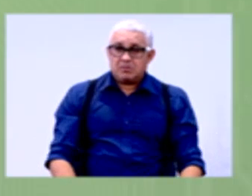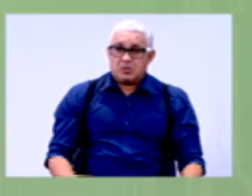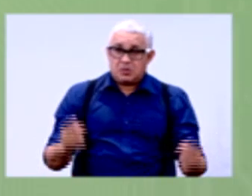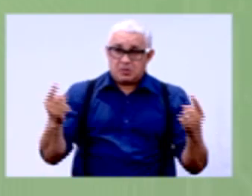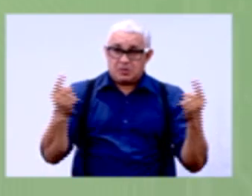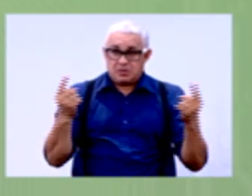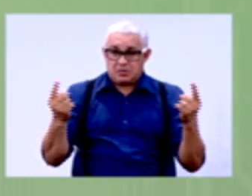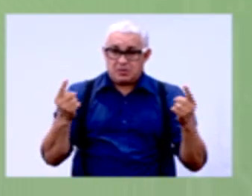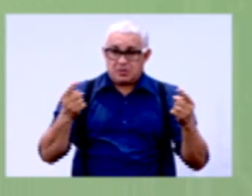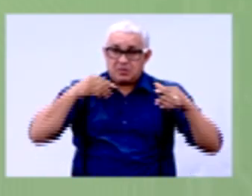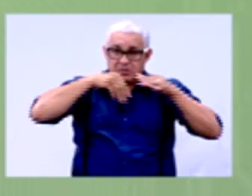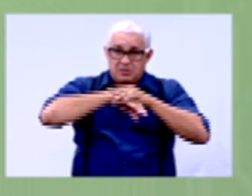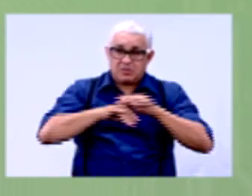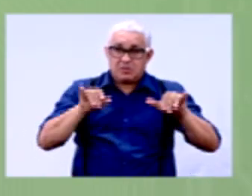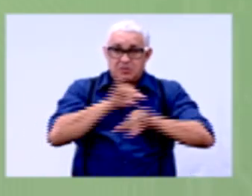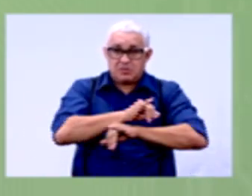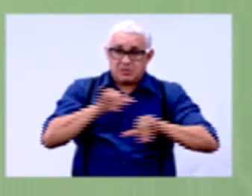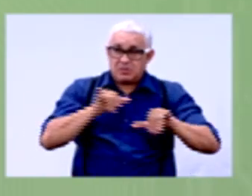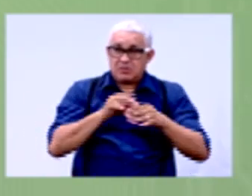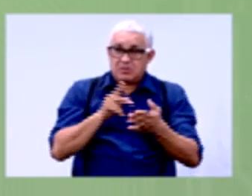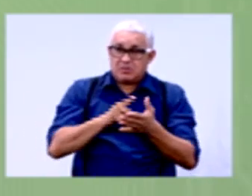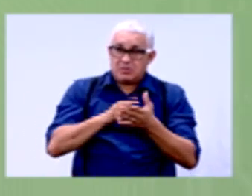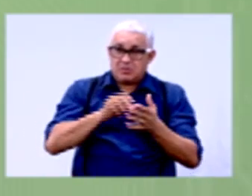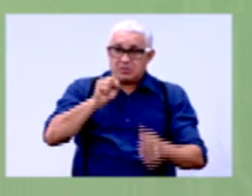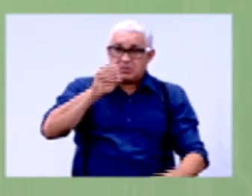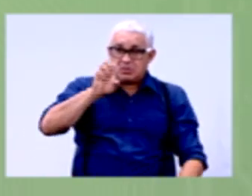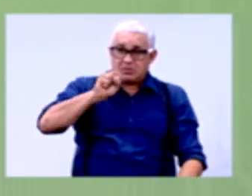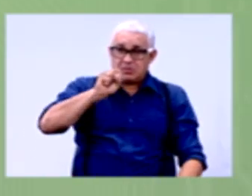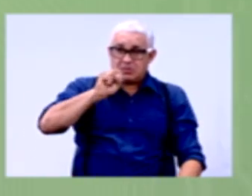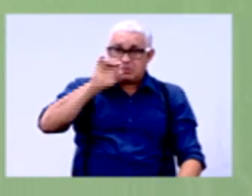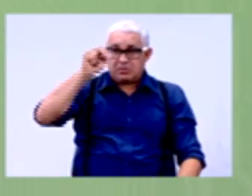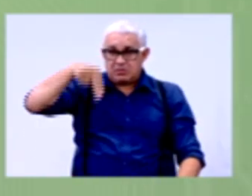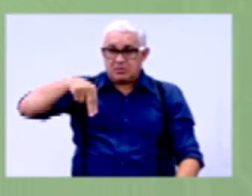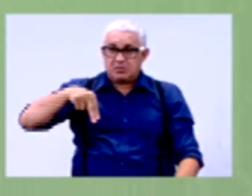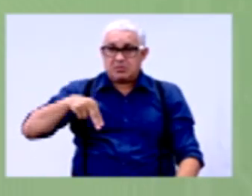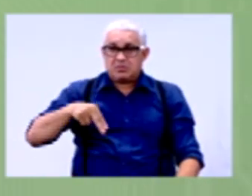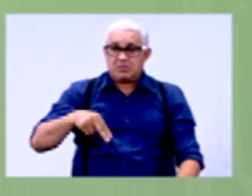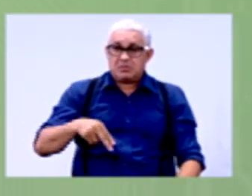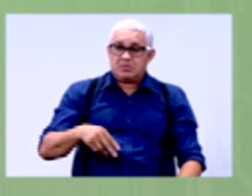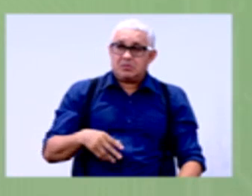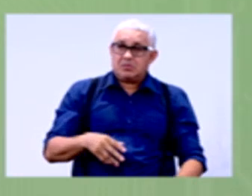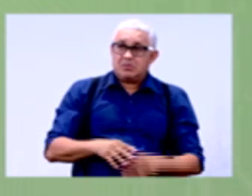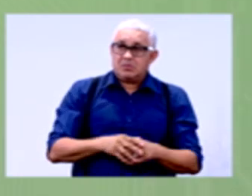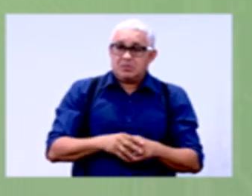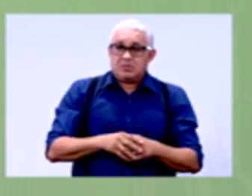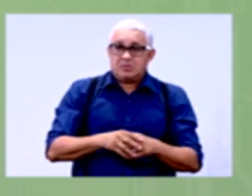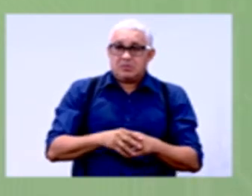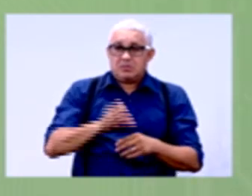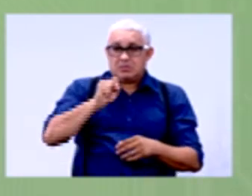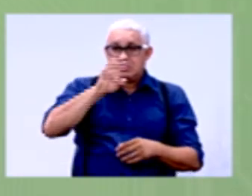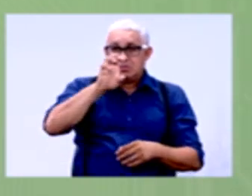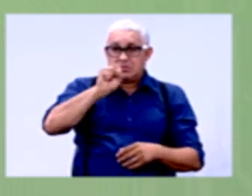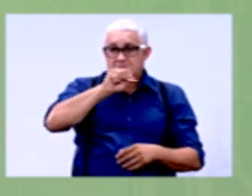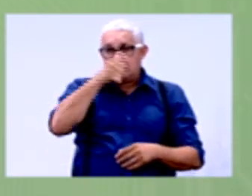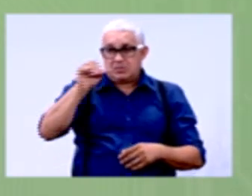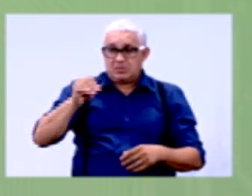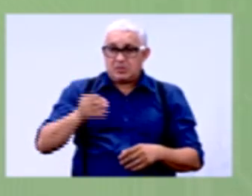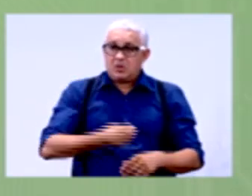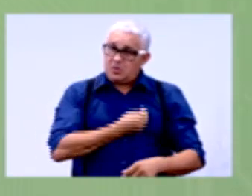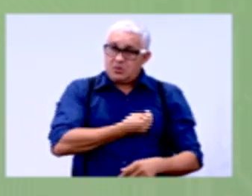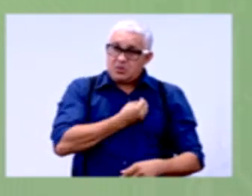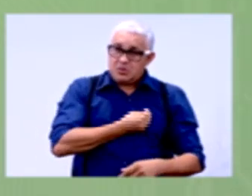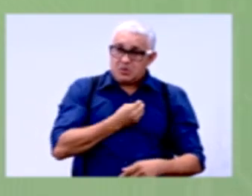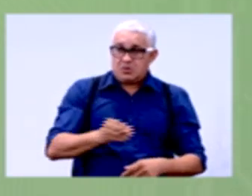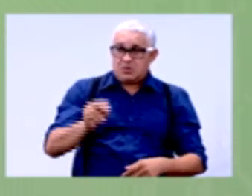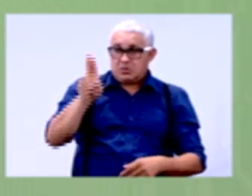né, armazenam informações, na realidade o Session Storage armazena informações enquanto a sessão do usuário existir. Ou